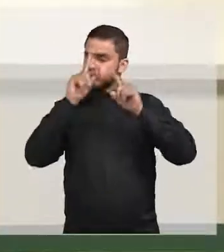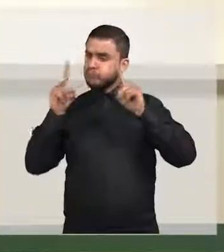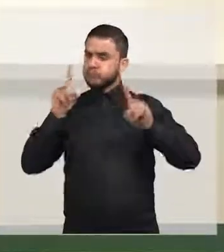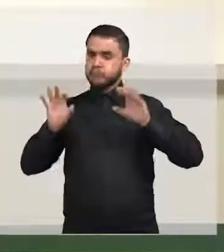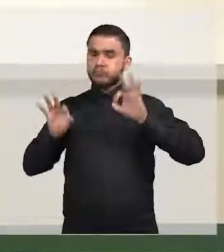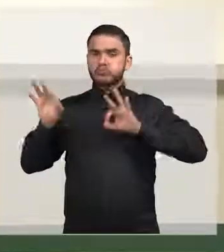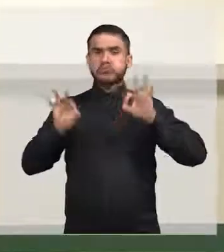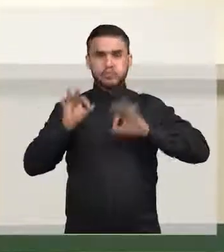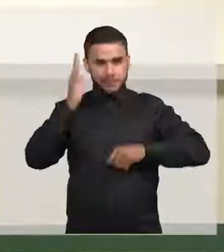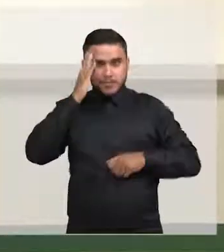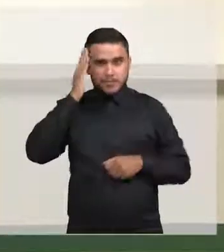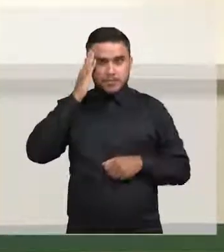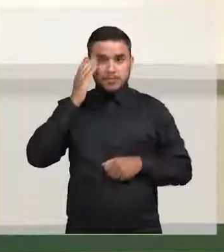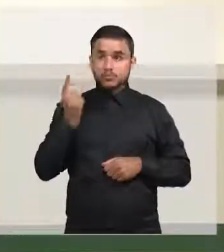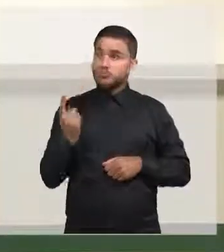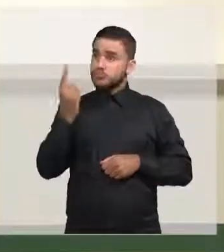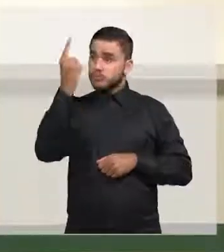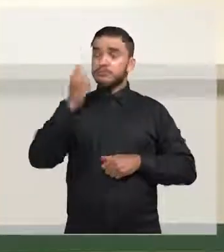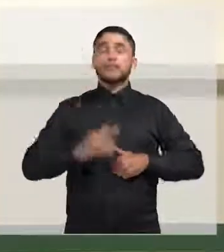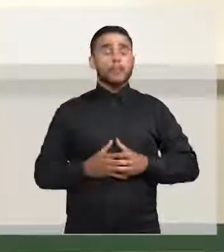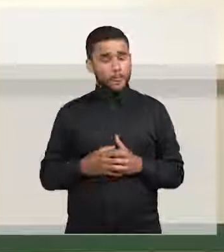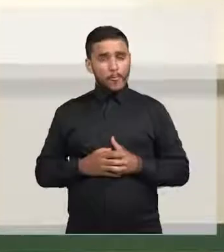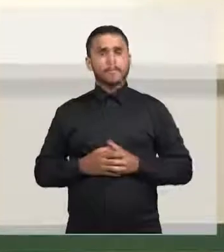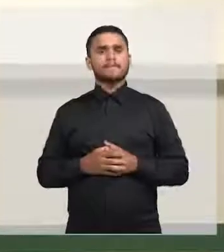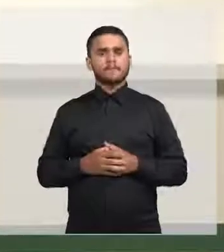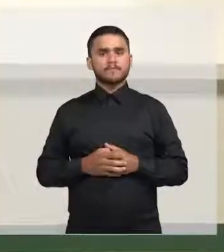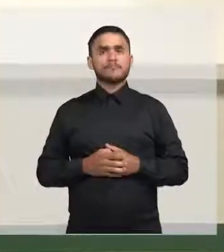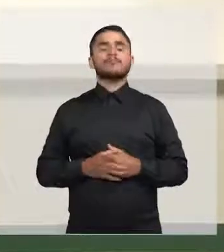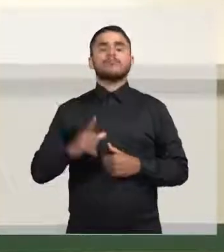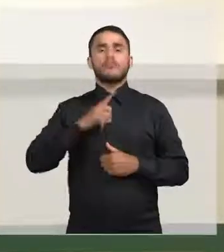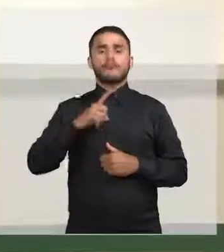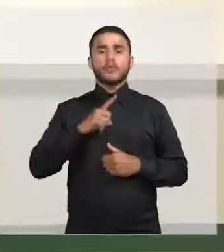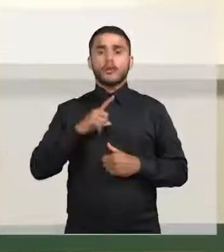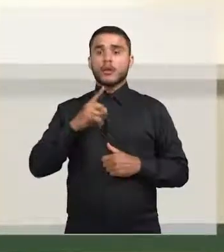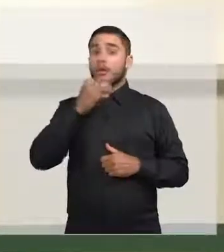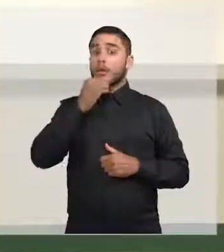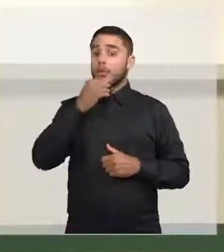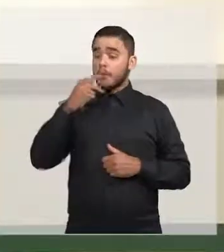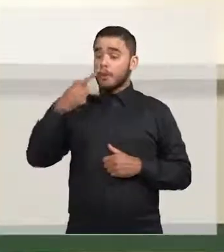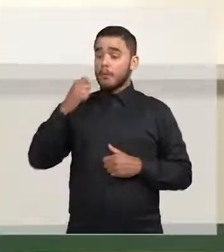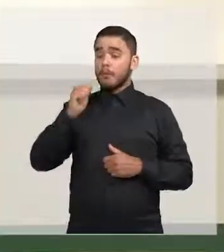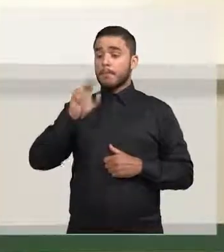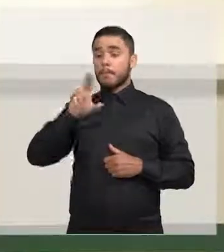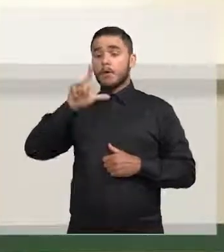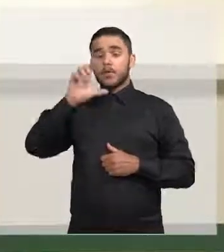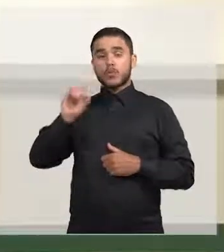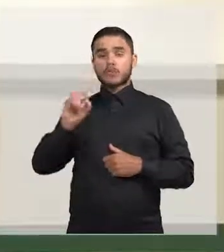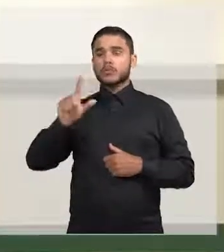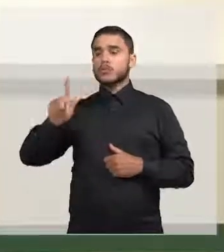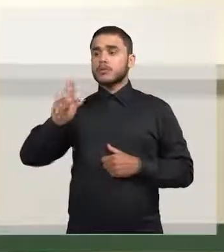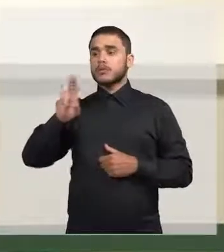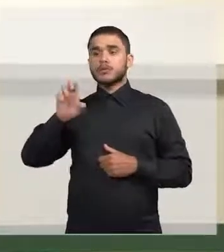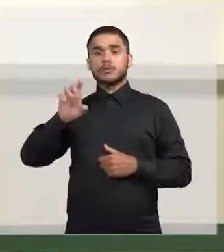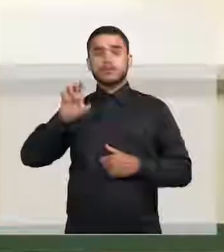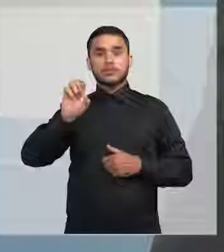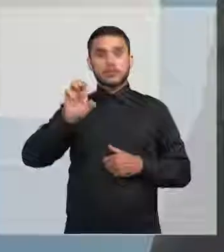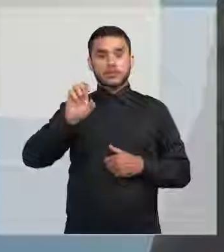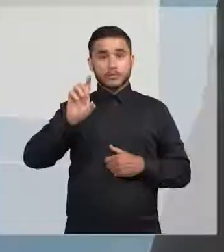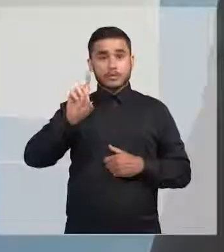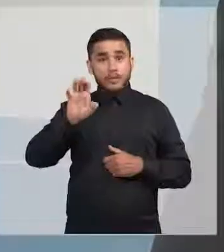fusão, mas também não chegou a esse ponto. Então, o subministério entrega a Paulo Guedes, que eu vou dizer uma coisa,